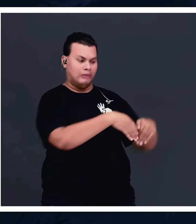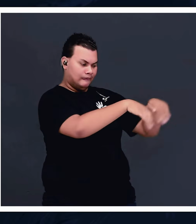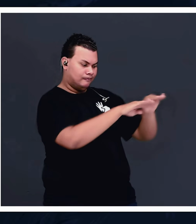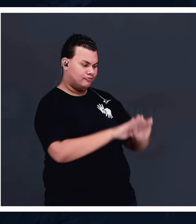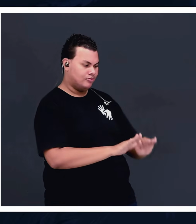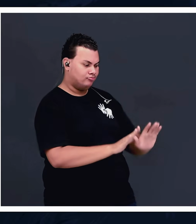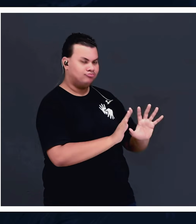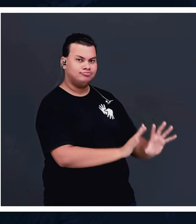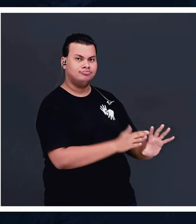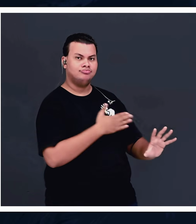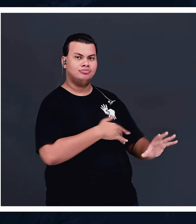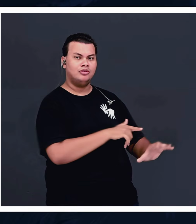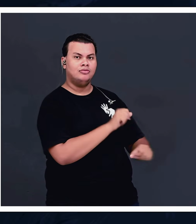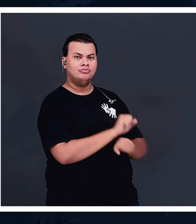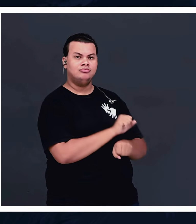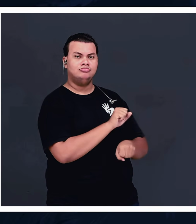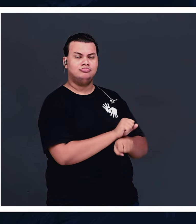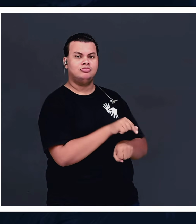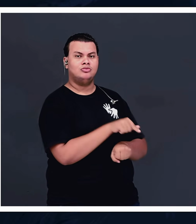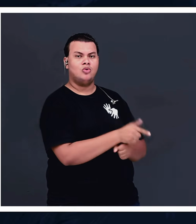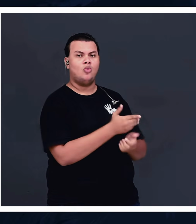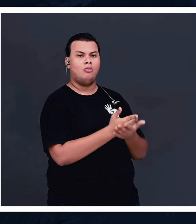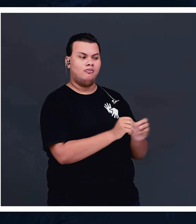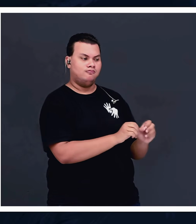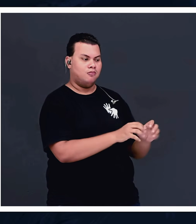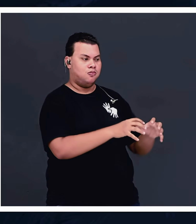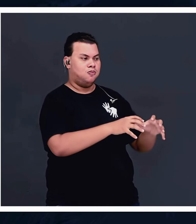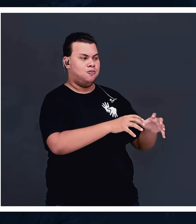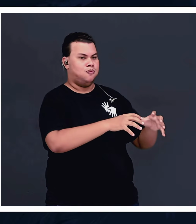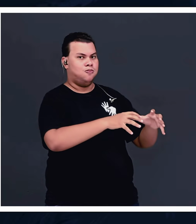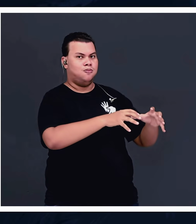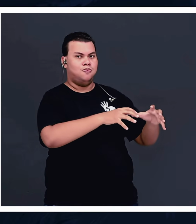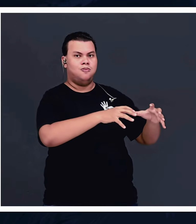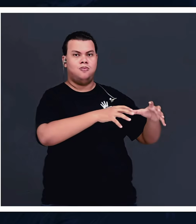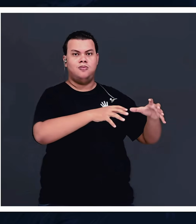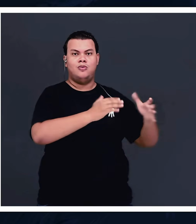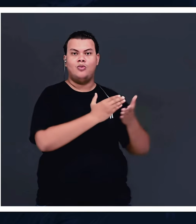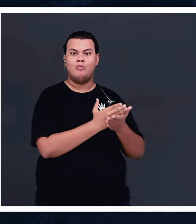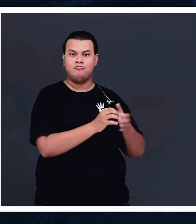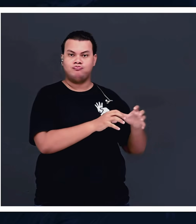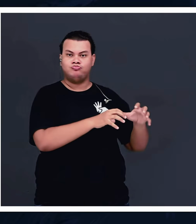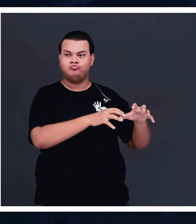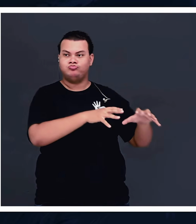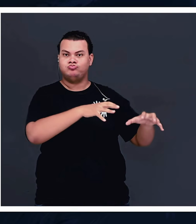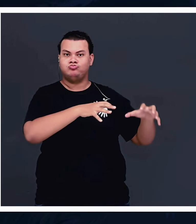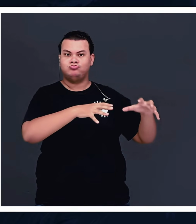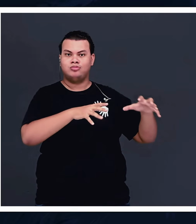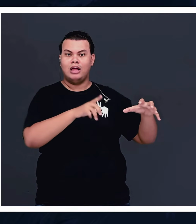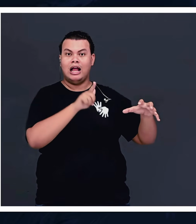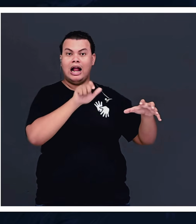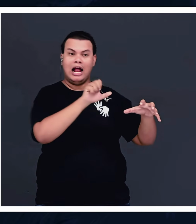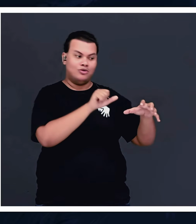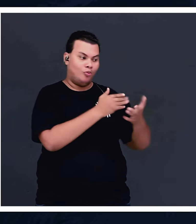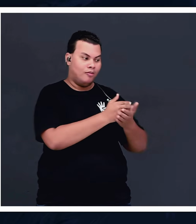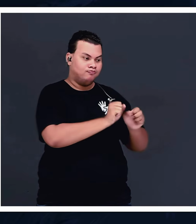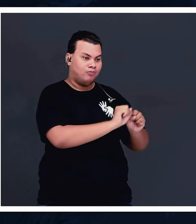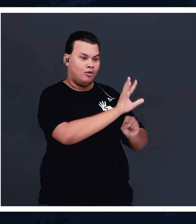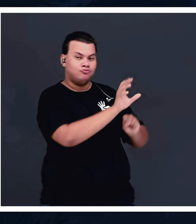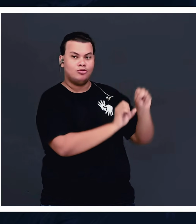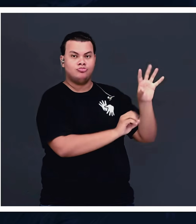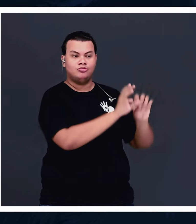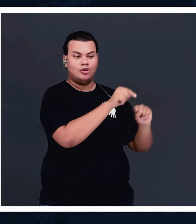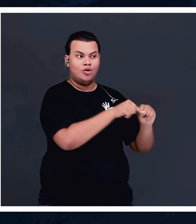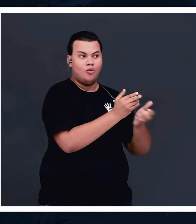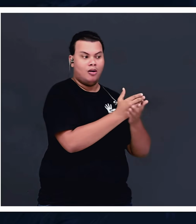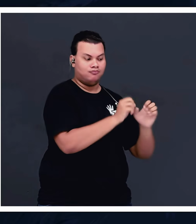deixa descansar, ela vai crescendo, as bolinhas vão nascendo ali, os gases vão sendo liberados e